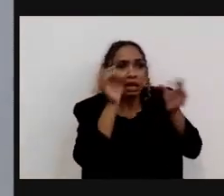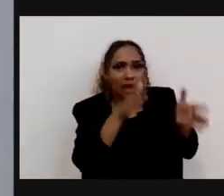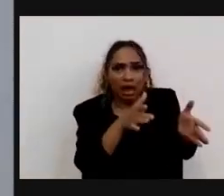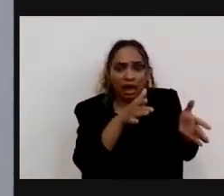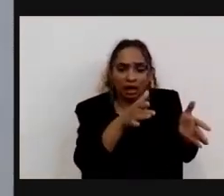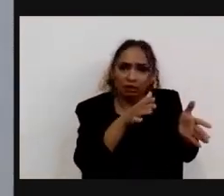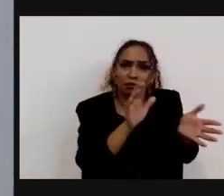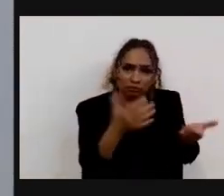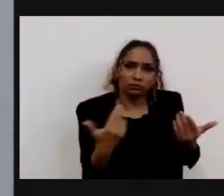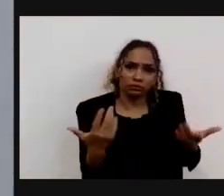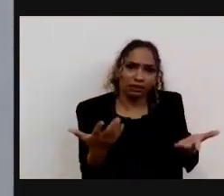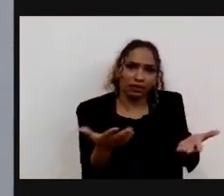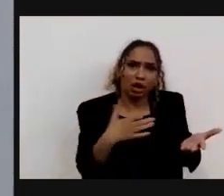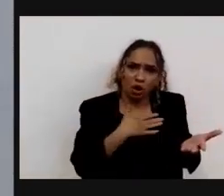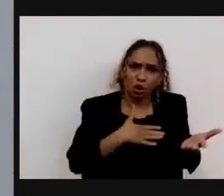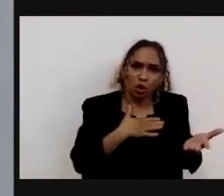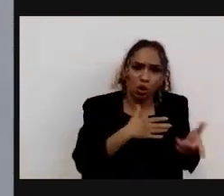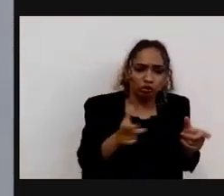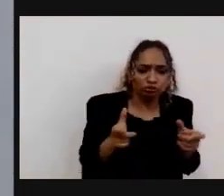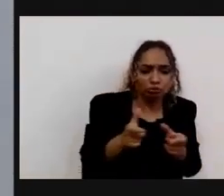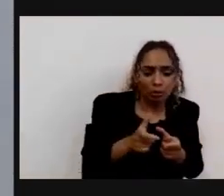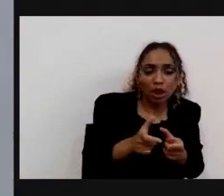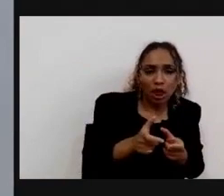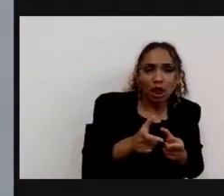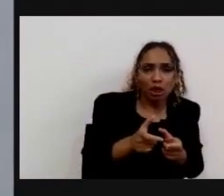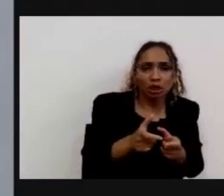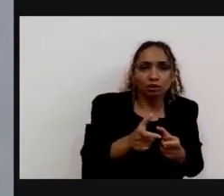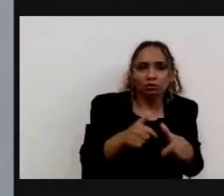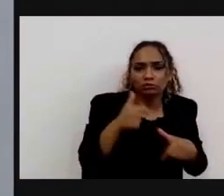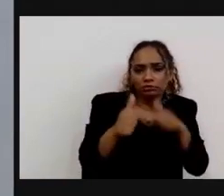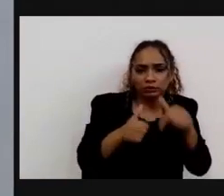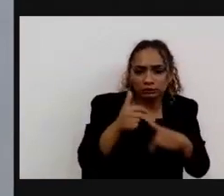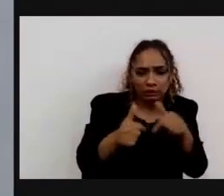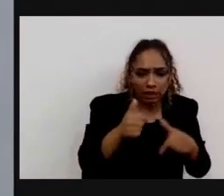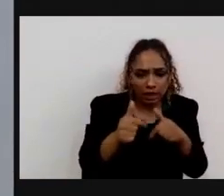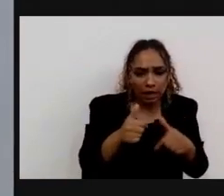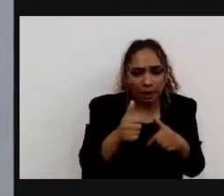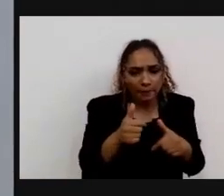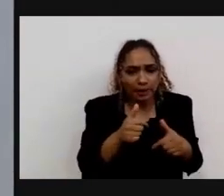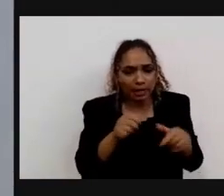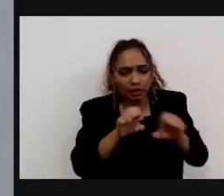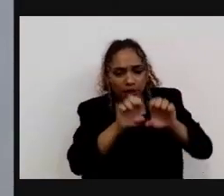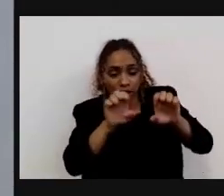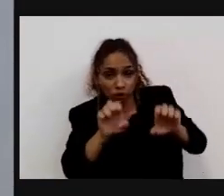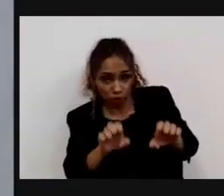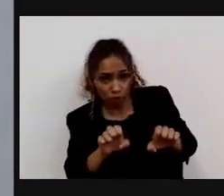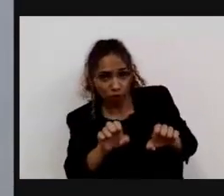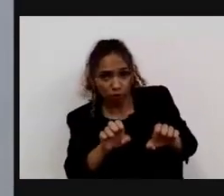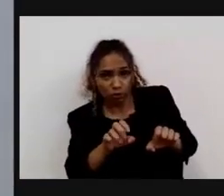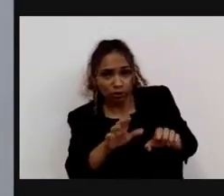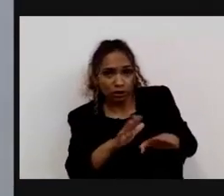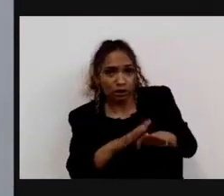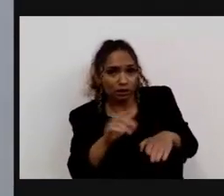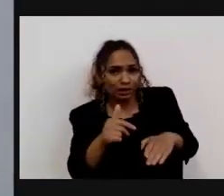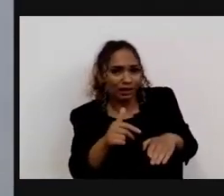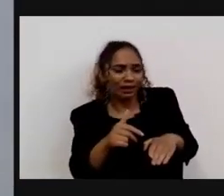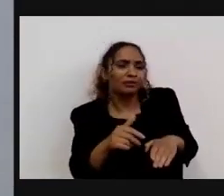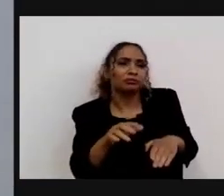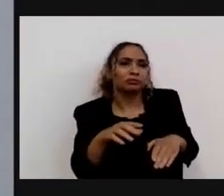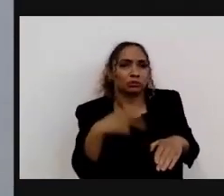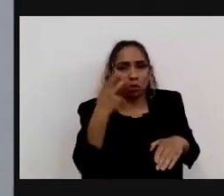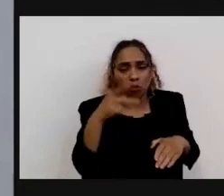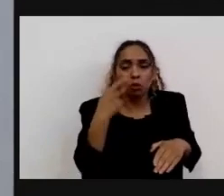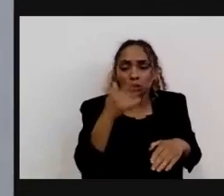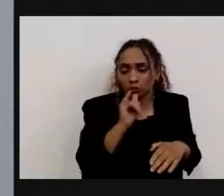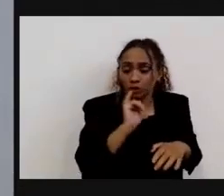por isso que eu gosto tanto pequeno é precisa Claro trabalhar nas questões de estrutura né no nível mais político por exemplo